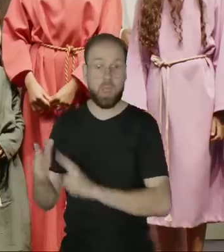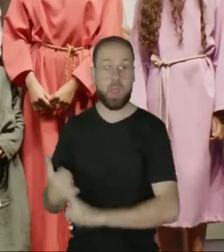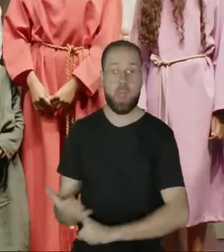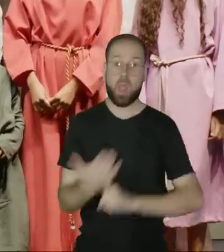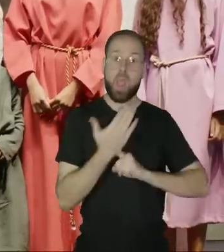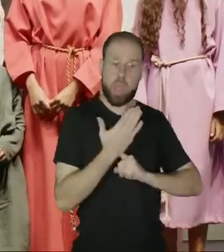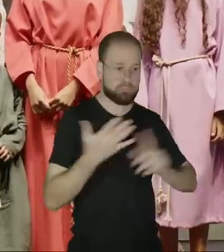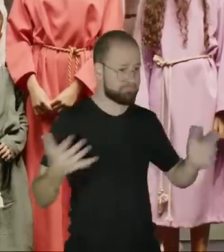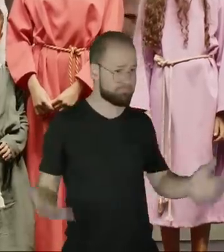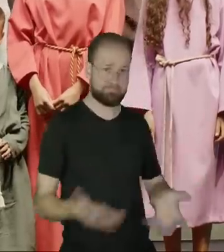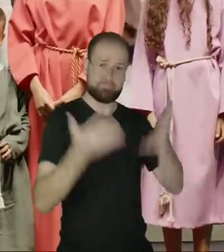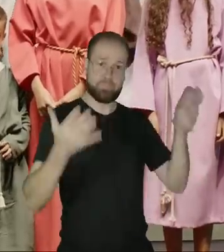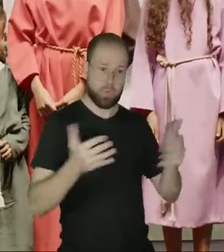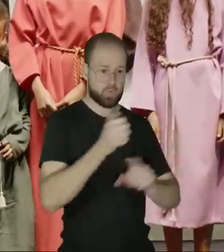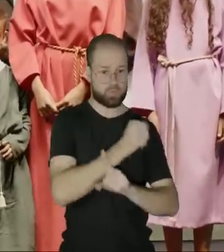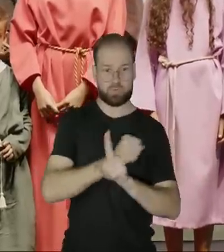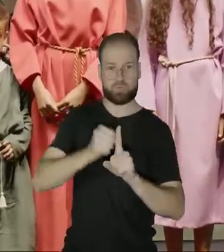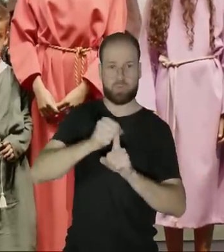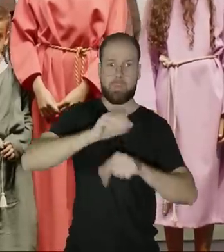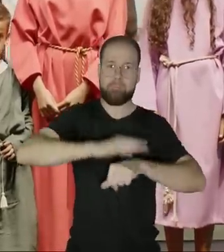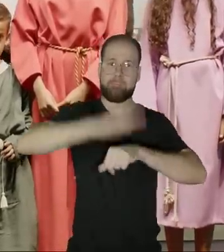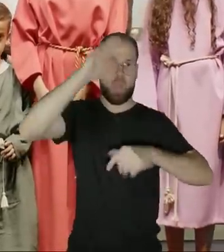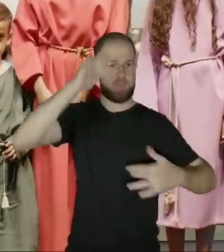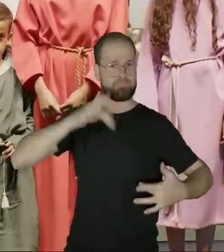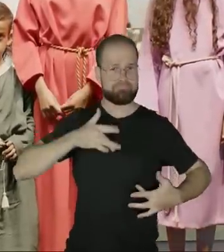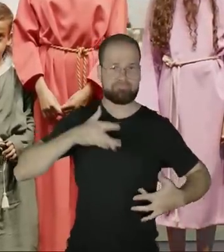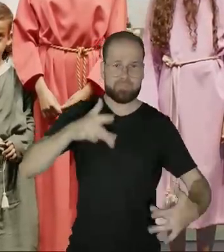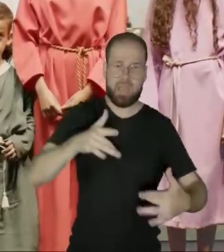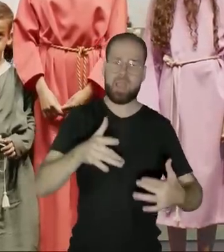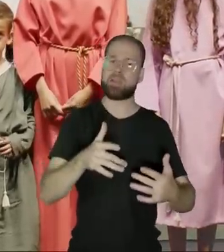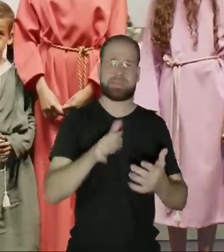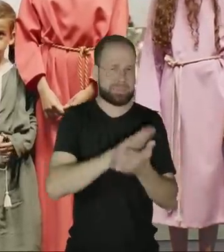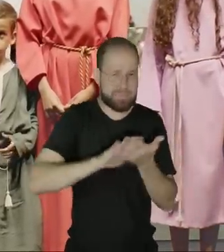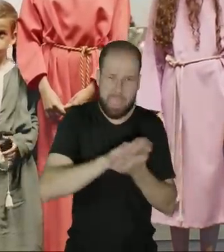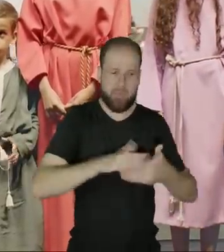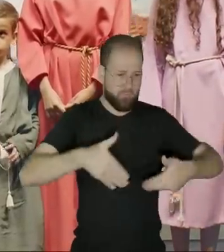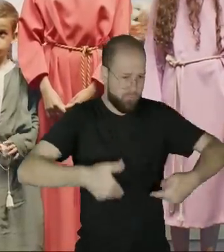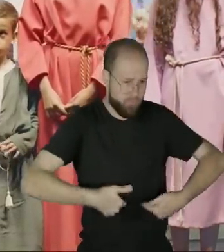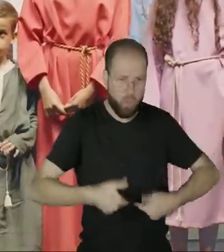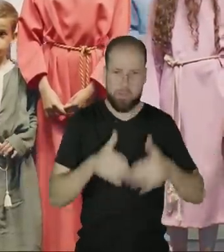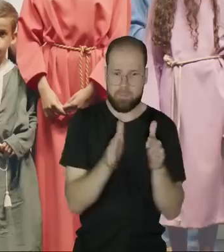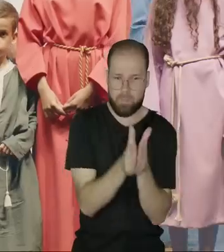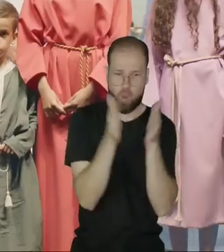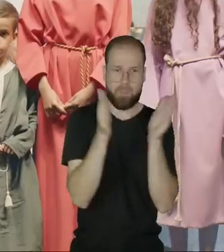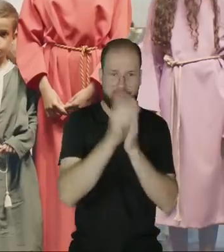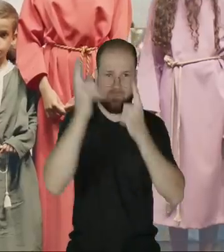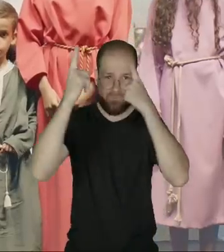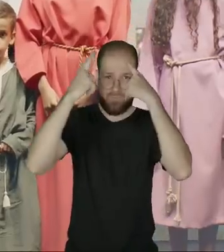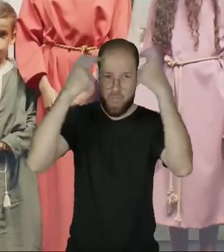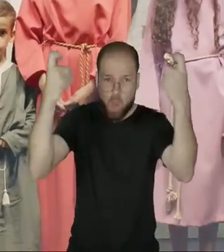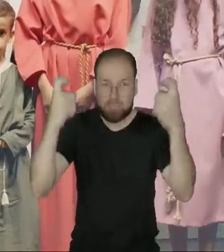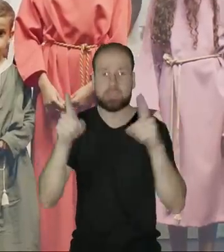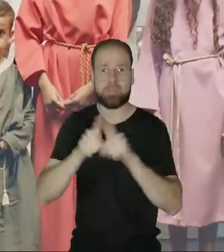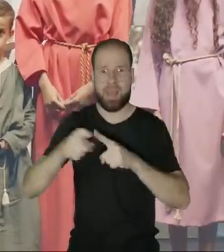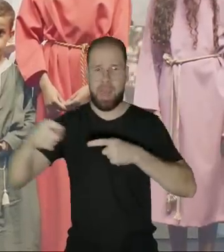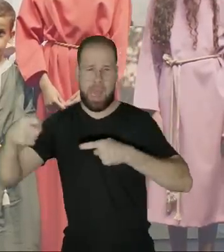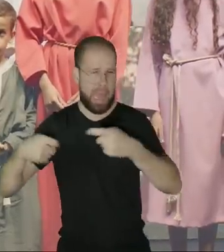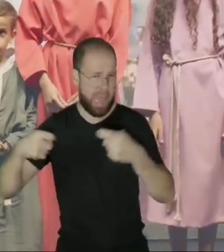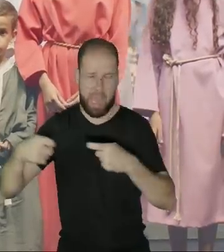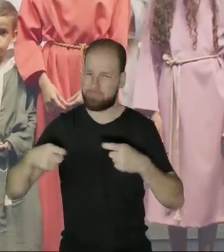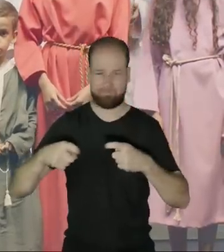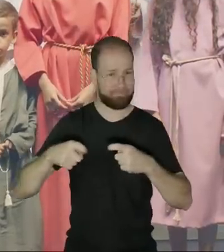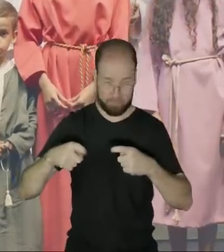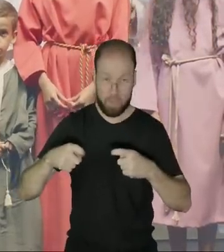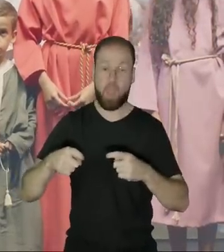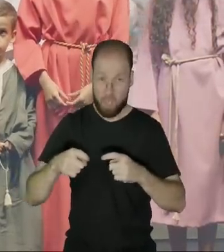uma sociedade mais solidária, sem fome, pobreza, violência e guerra. Livrai-nos do